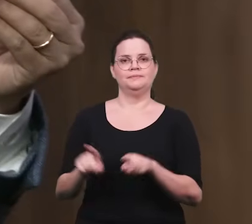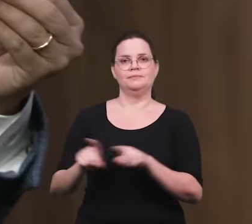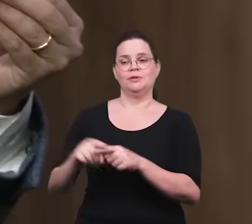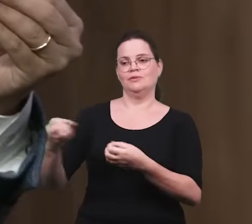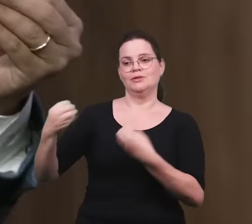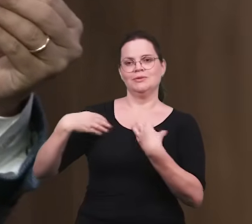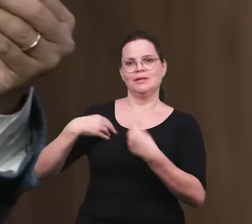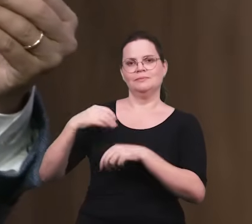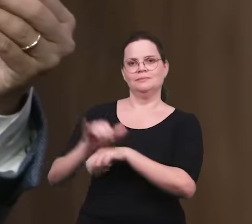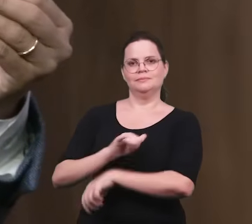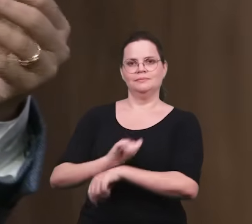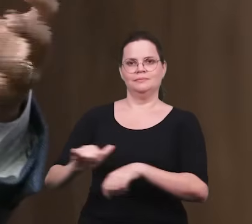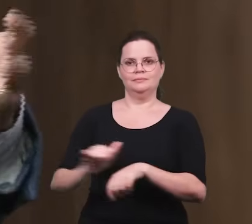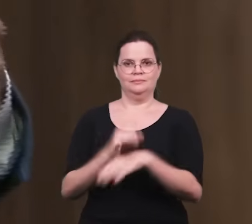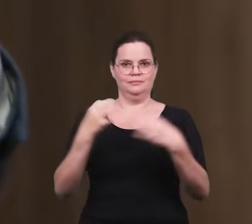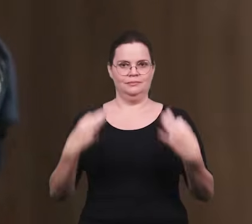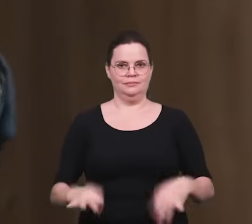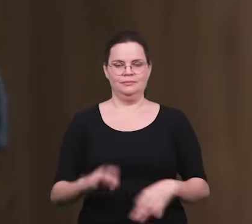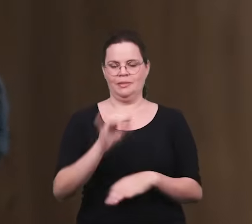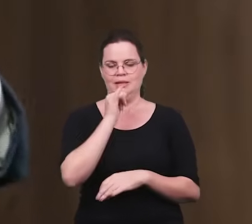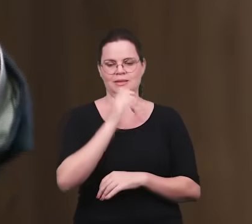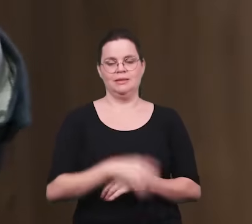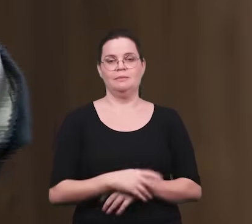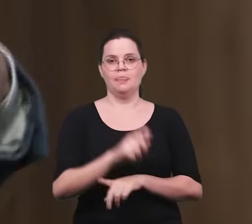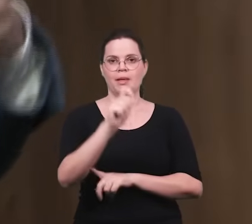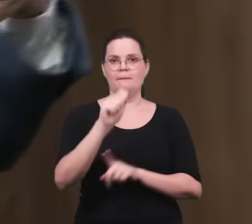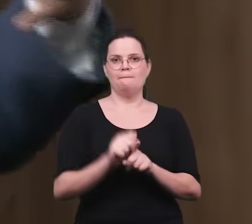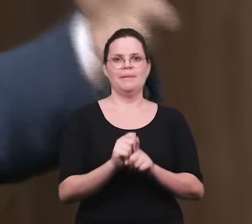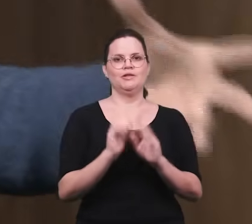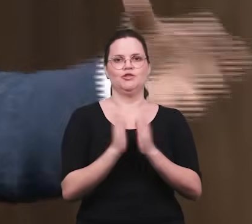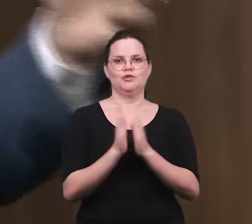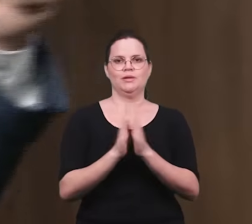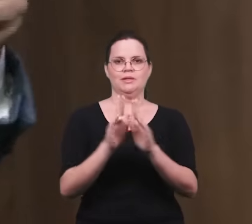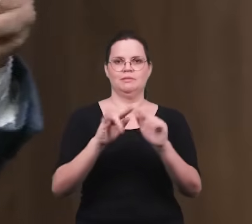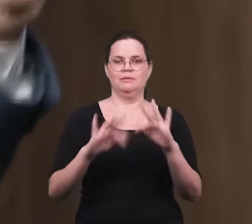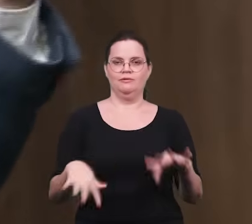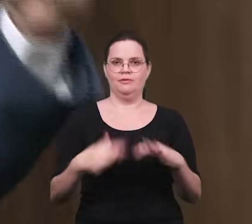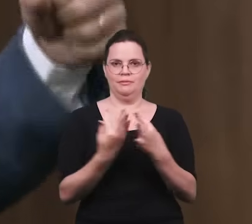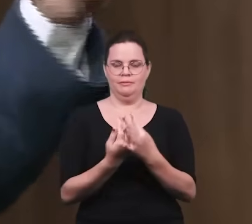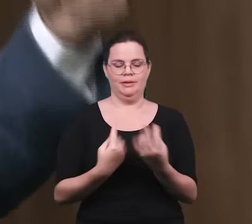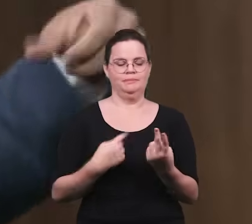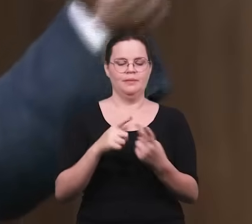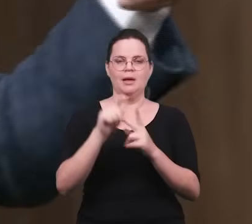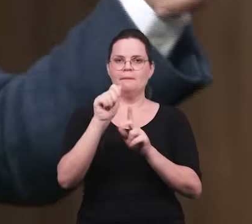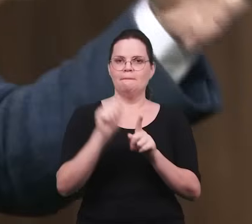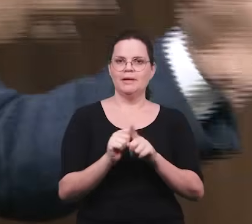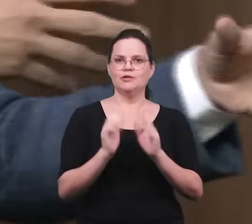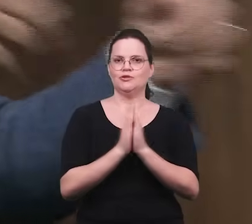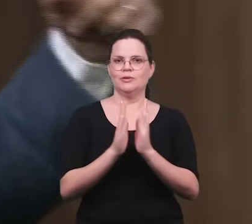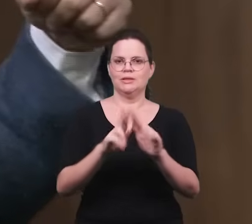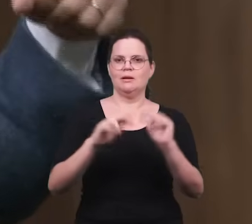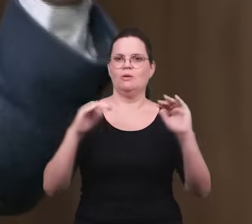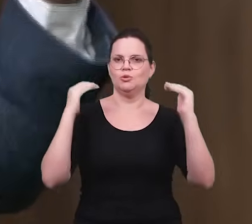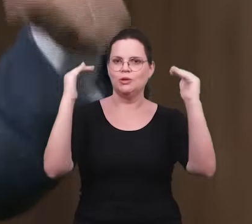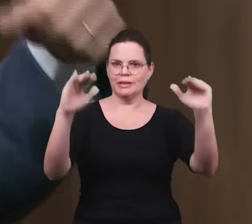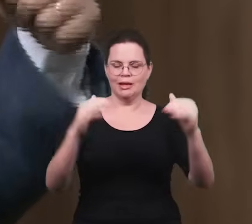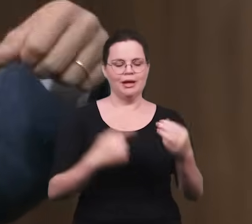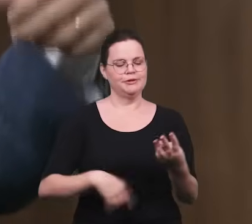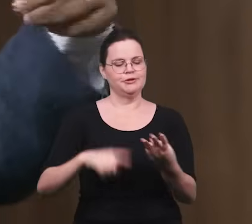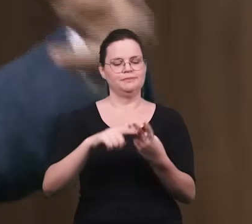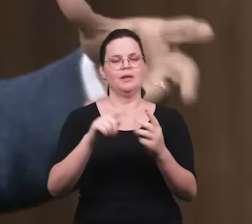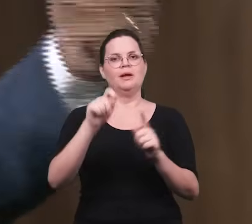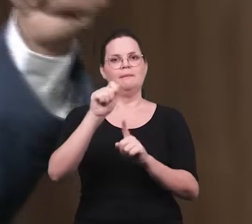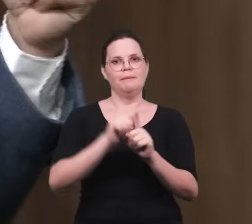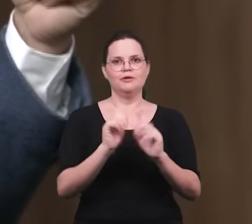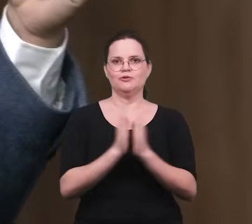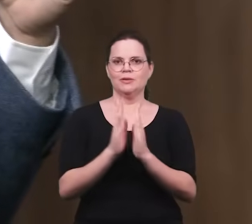estratégia certa. Por exemplo, nós temos o mês de oração pelos familiares, o mês de oração pelas autoridades, o mês de